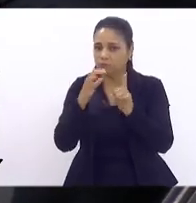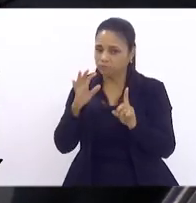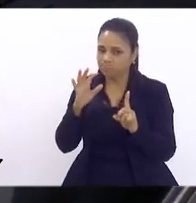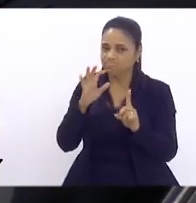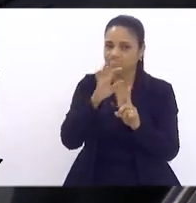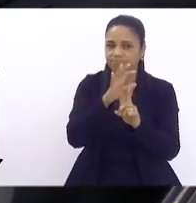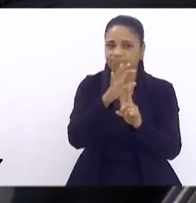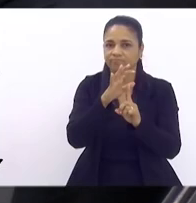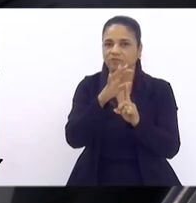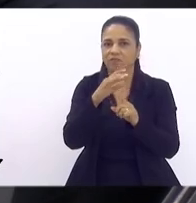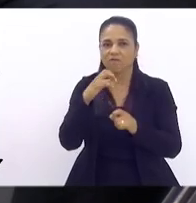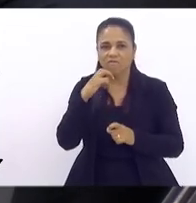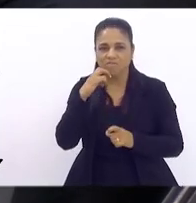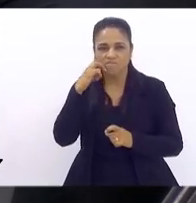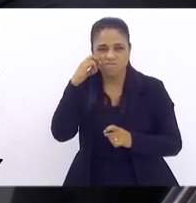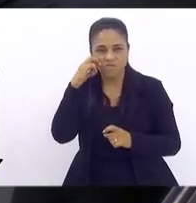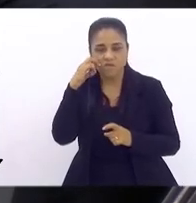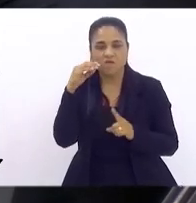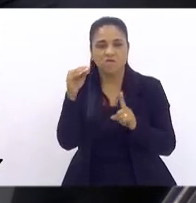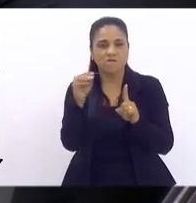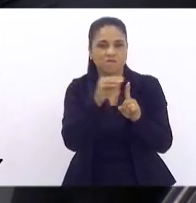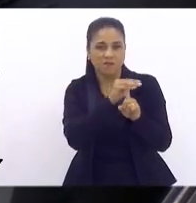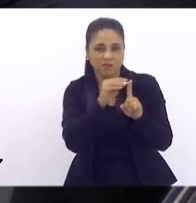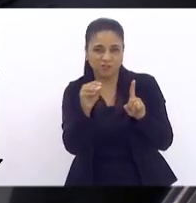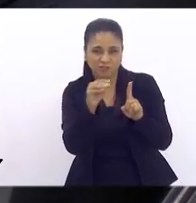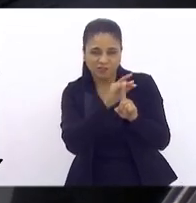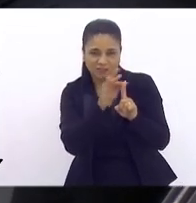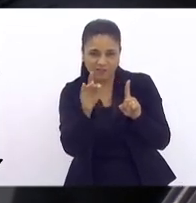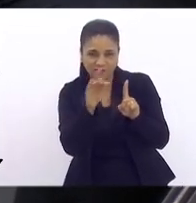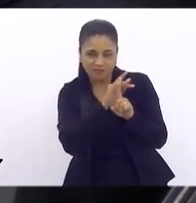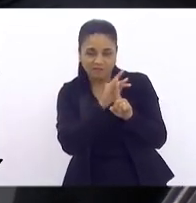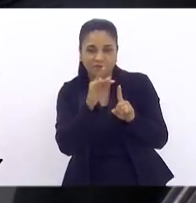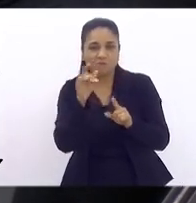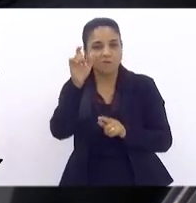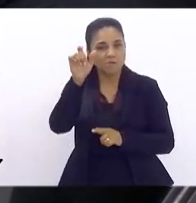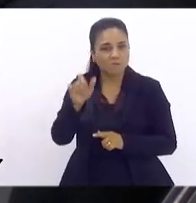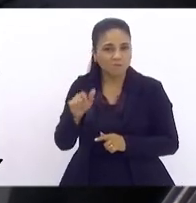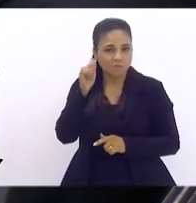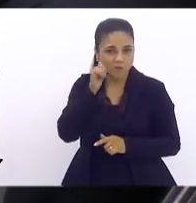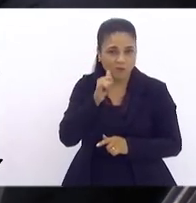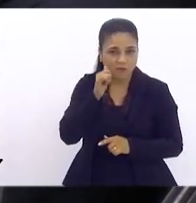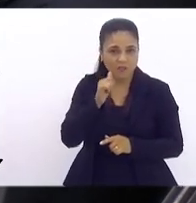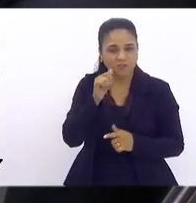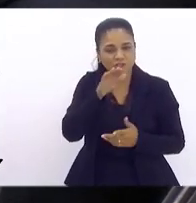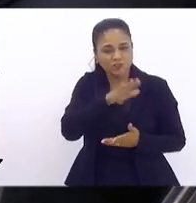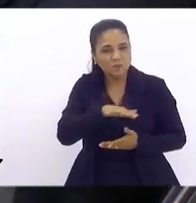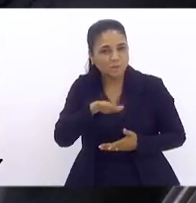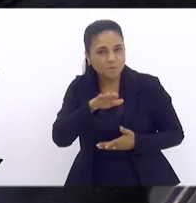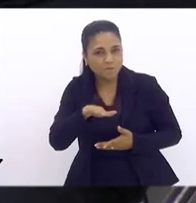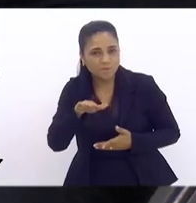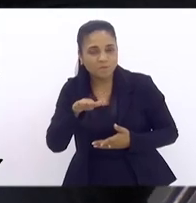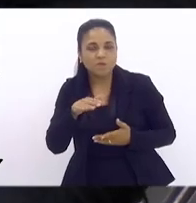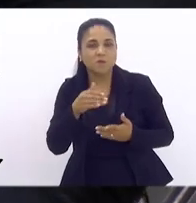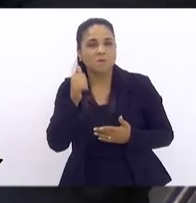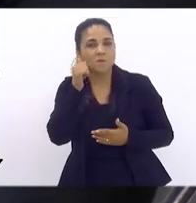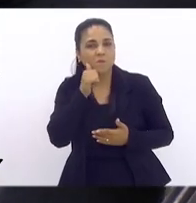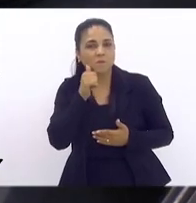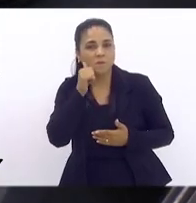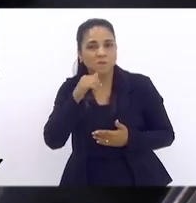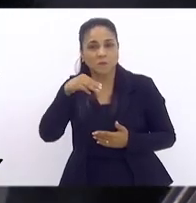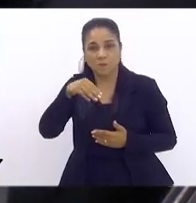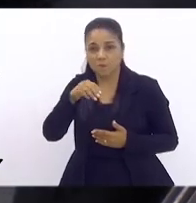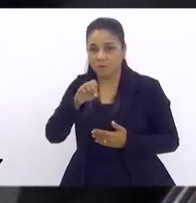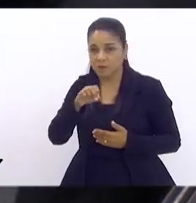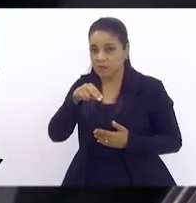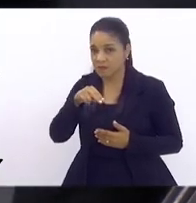vegetatória fragilizando mulheres e meninas né vários dados revelam que mulheres e meninas são as maiores